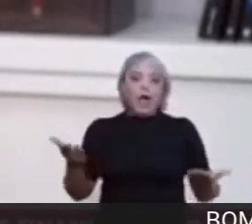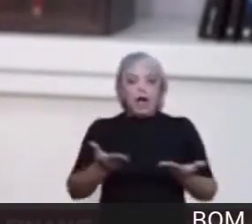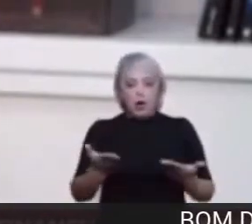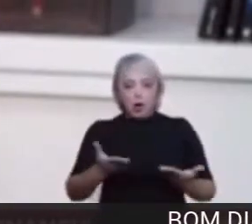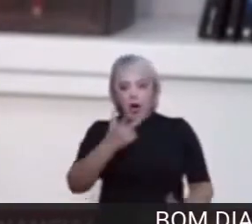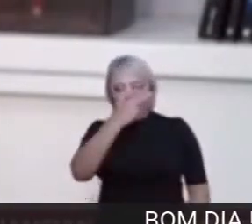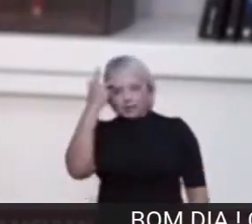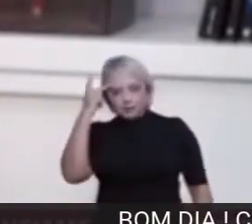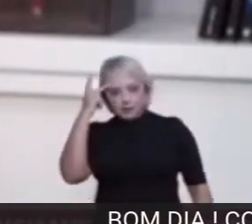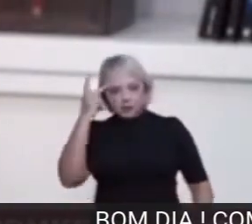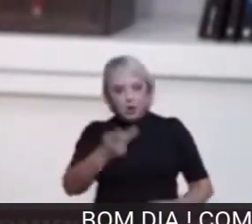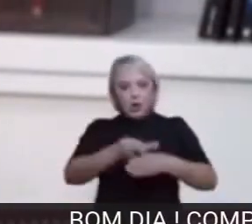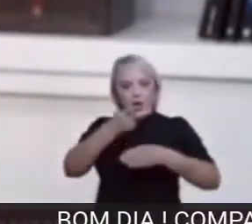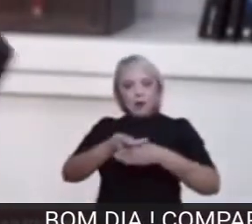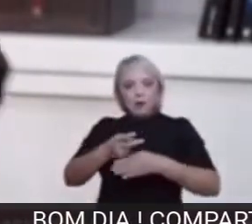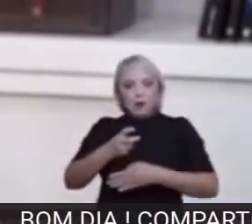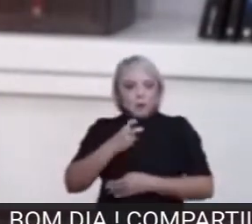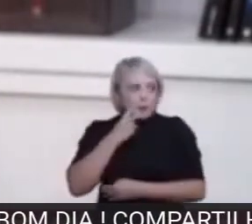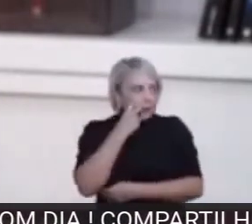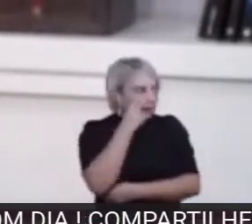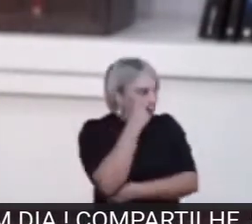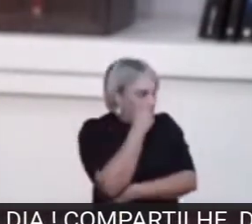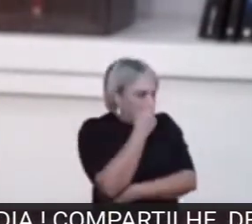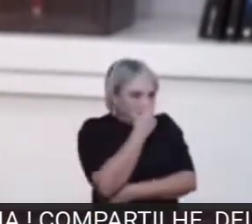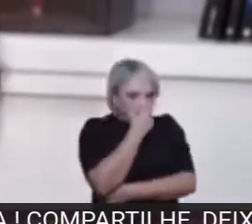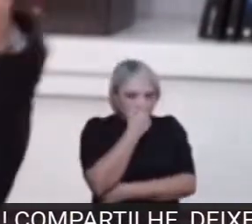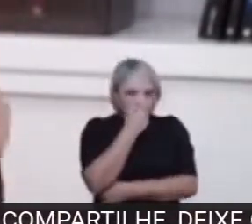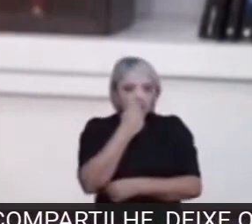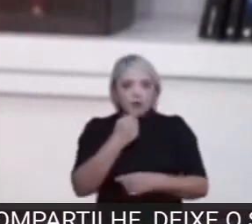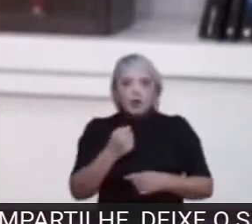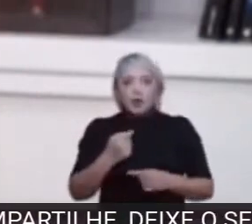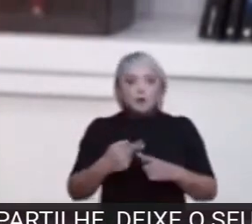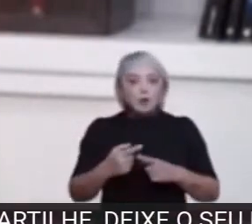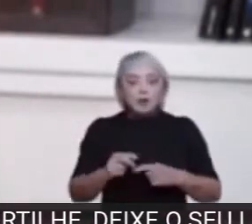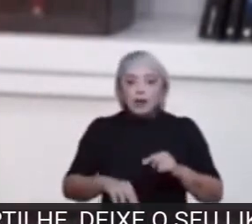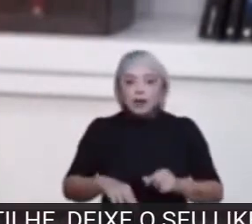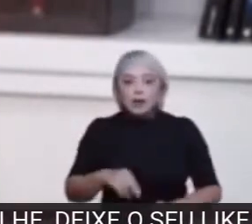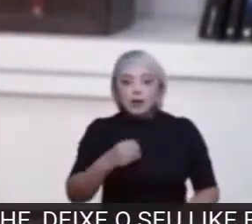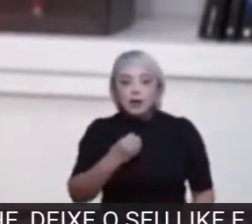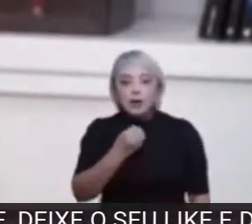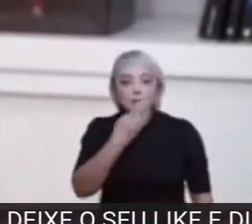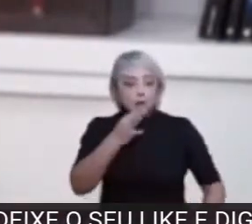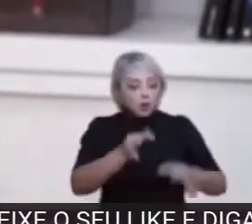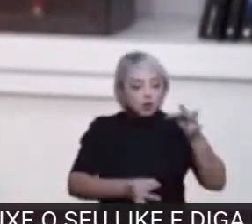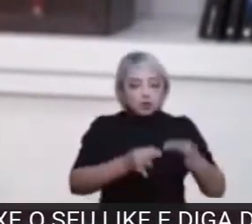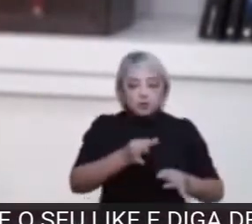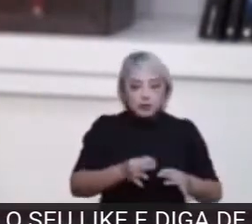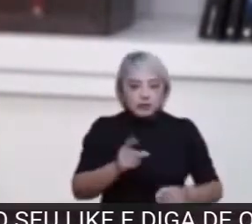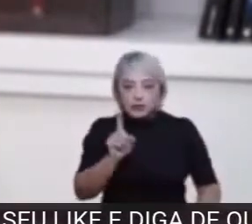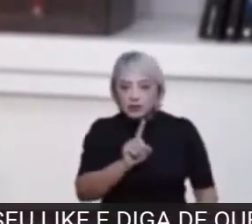para ele estão envergonhadas, porque nem um bom juiz ele é, nem um bom advogado ele é.